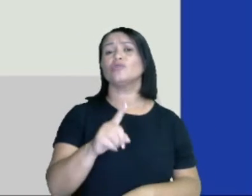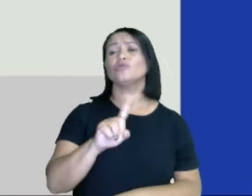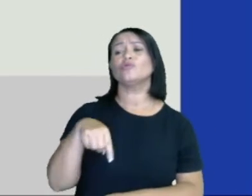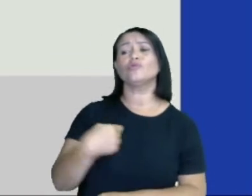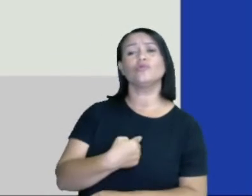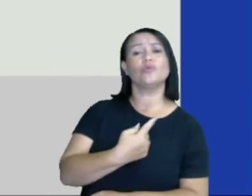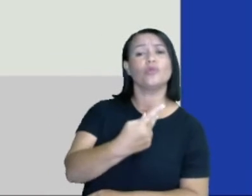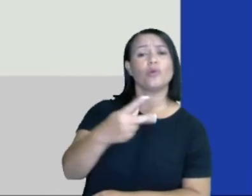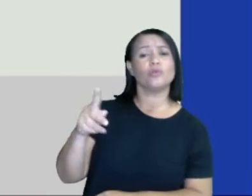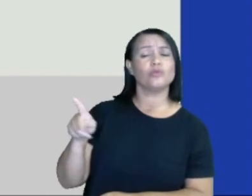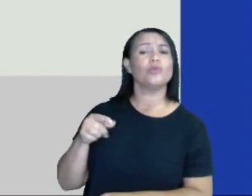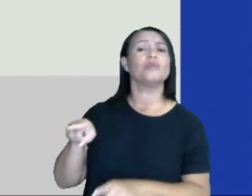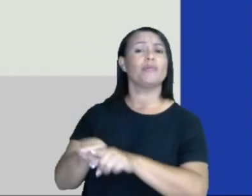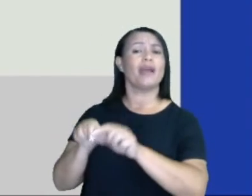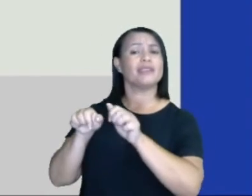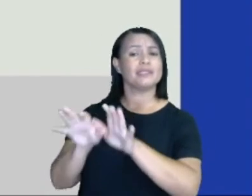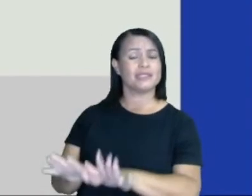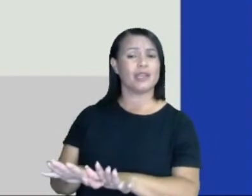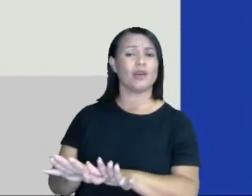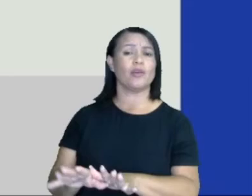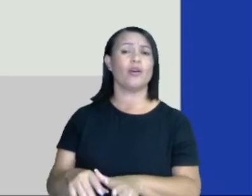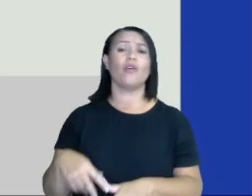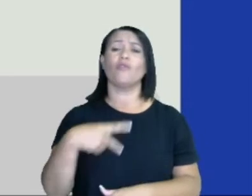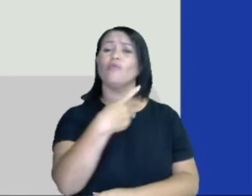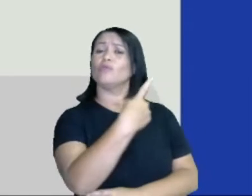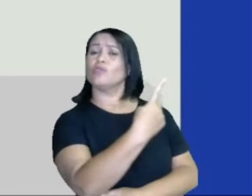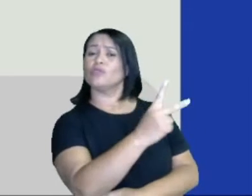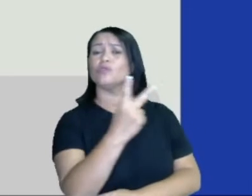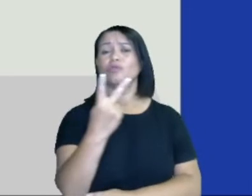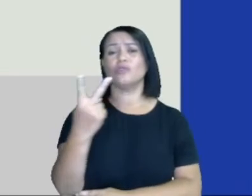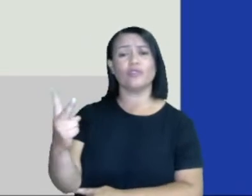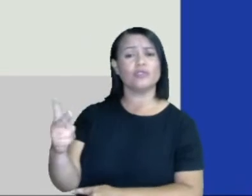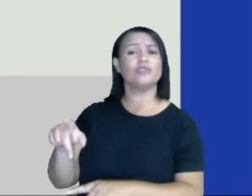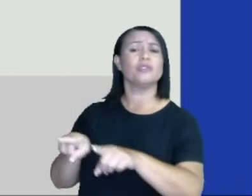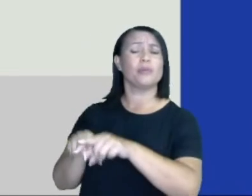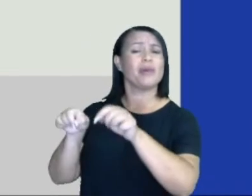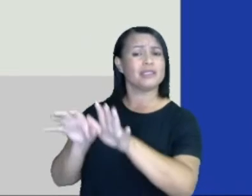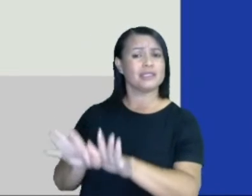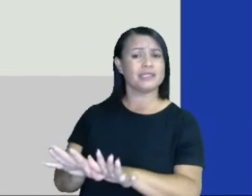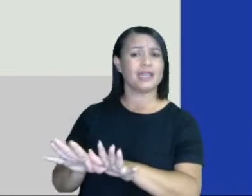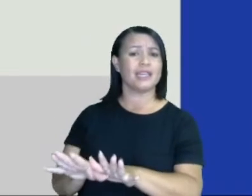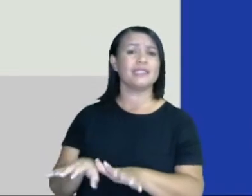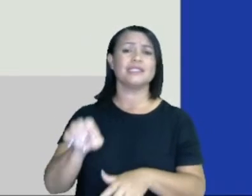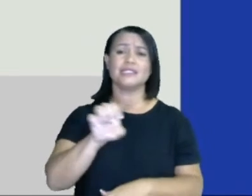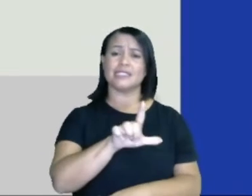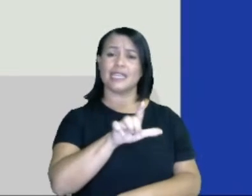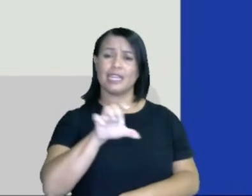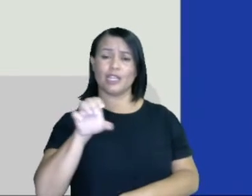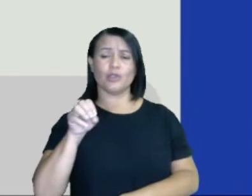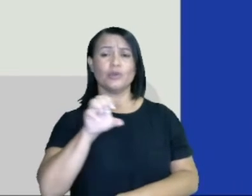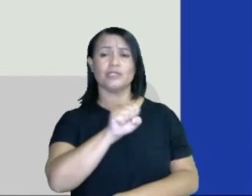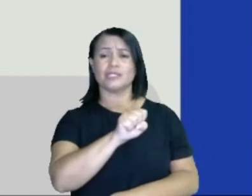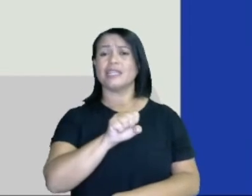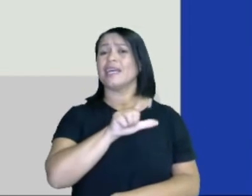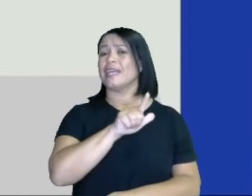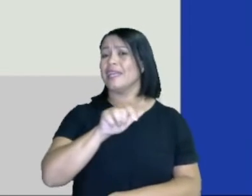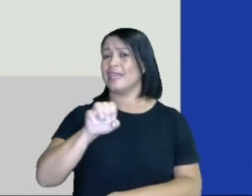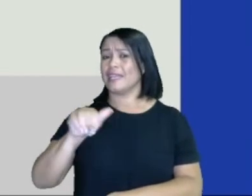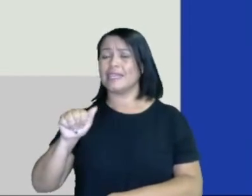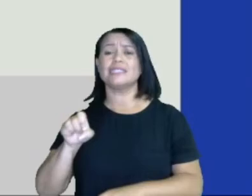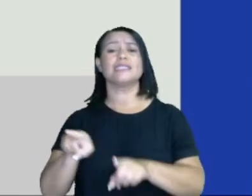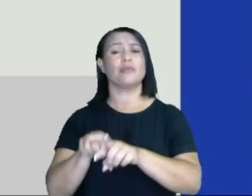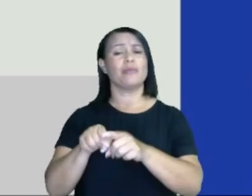nosotras estamos, vosotros ou vosotras estáis, ellos, ellas e usted